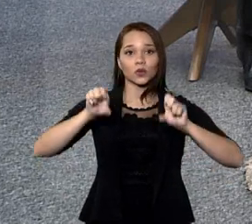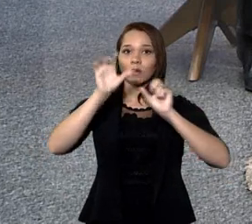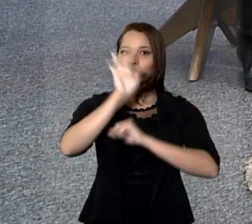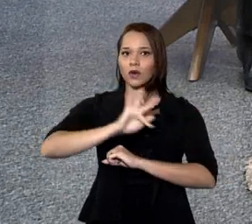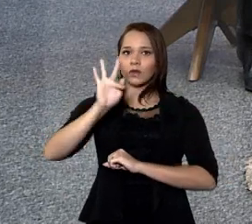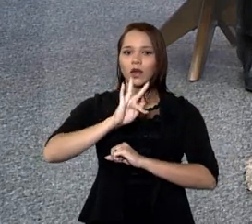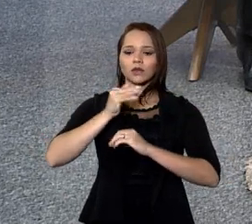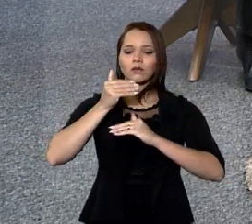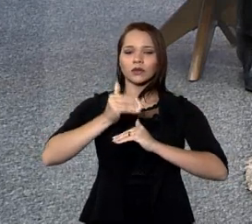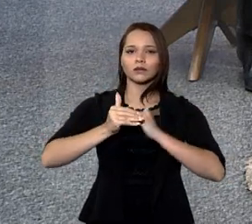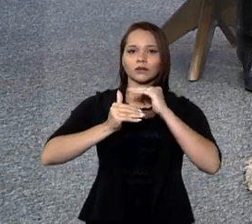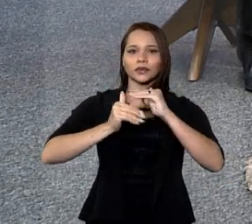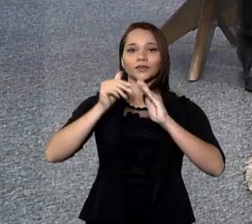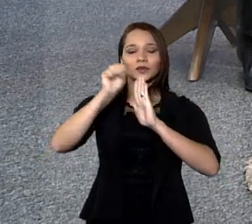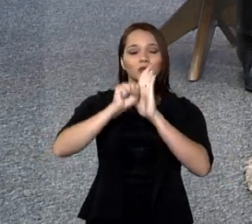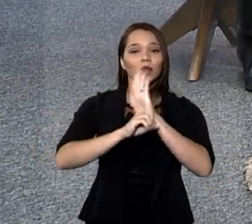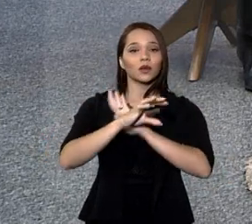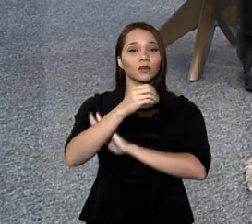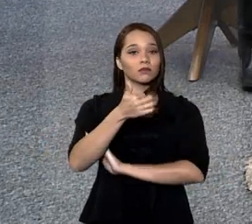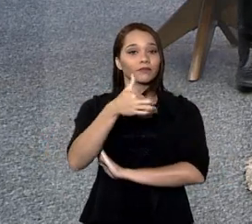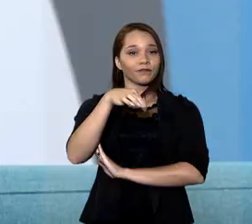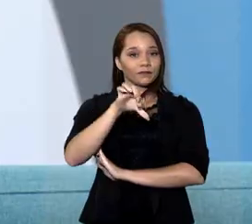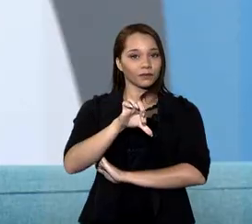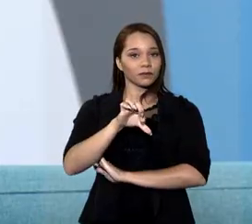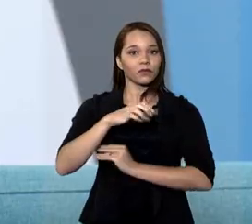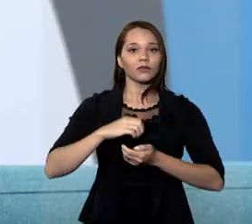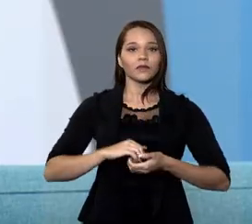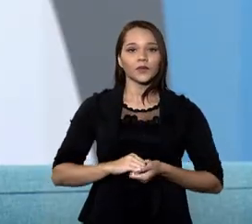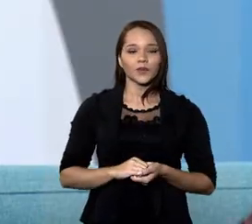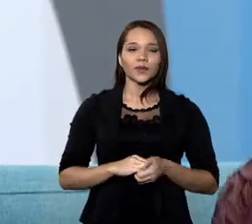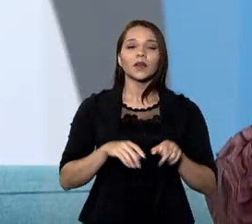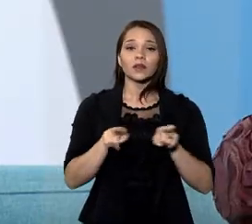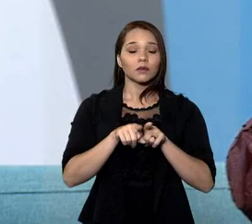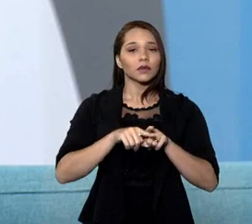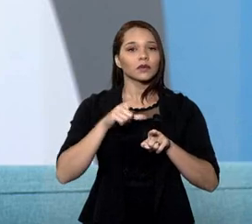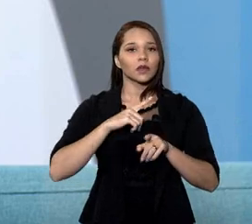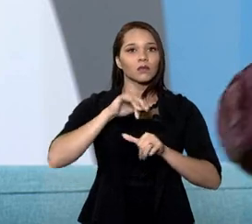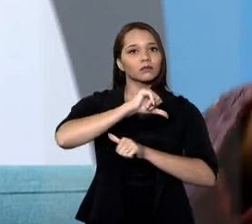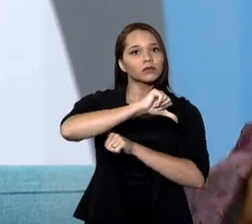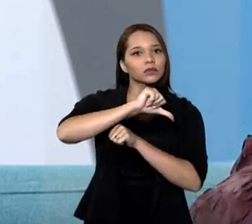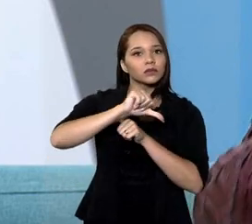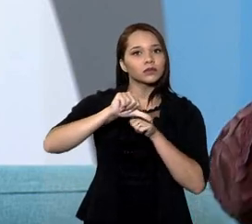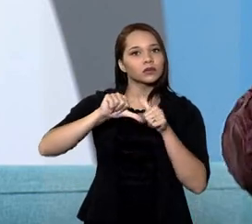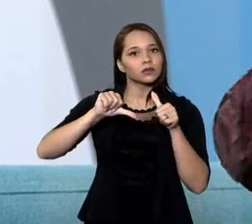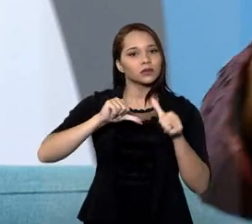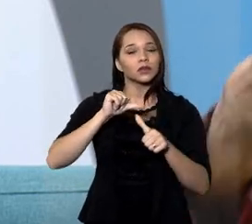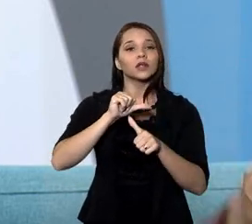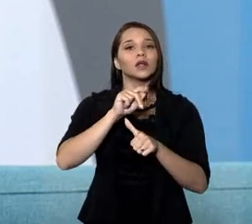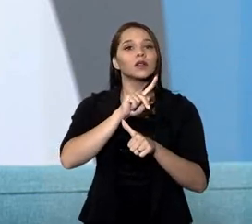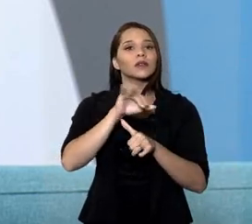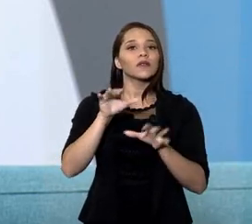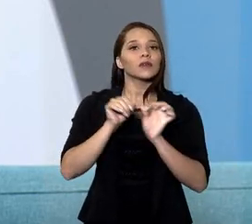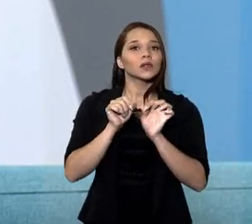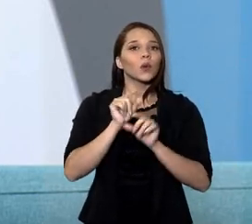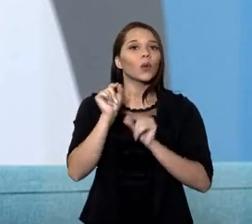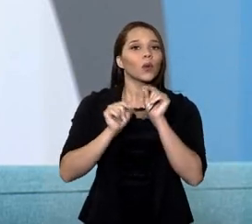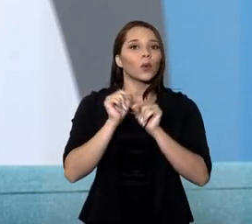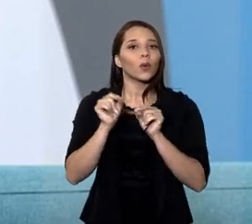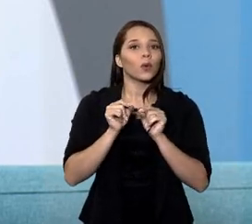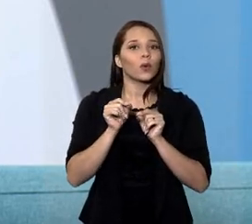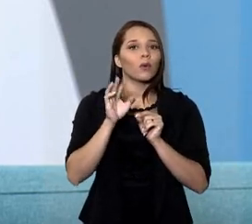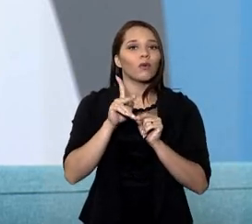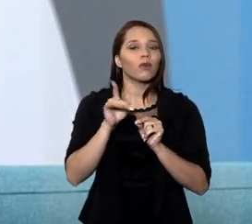se faça no decorrer no século 19 e você tem então uma mudança que vai fazer